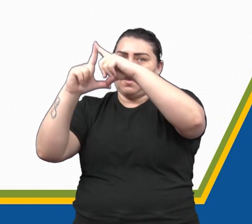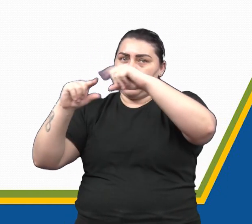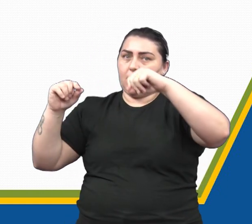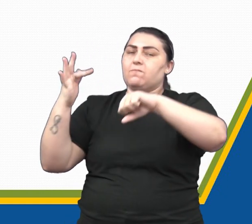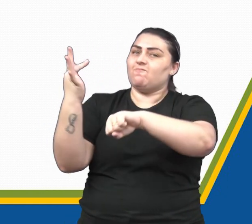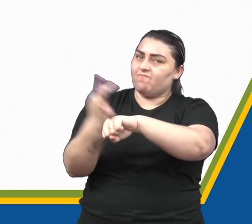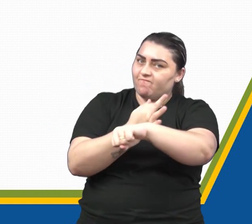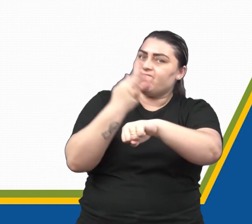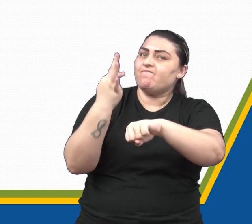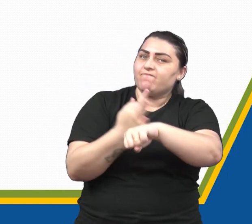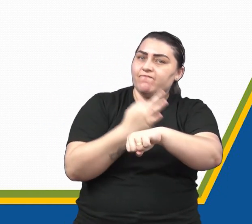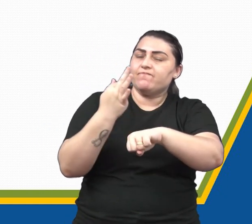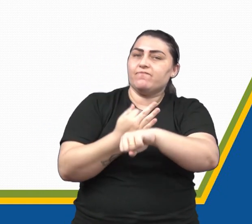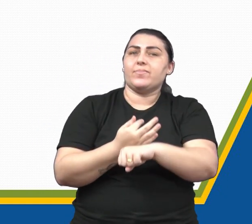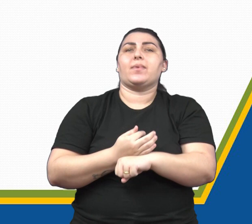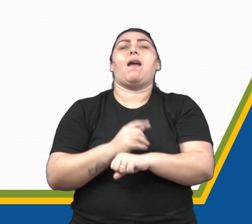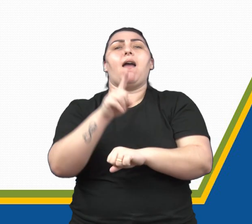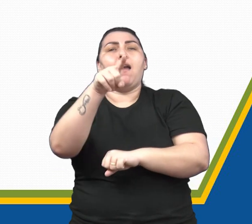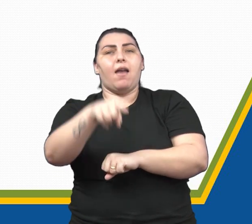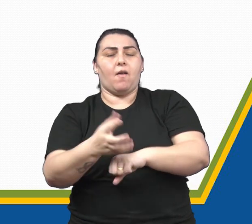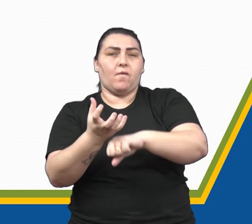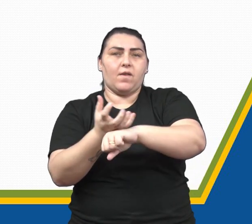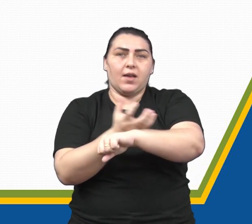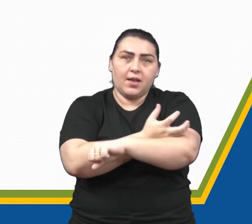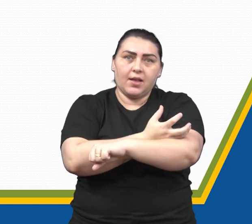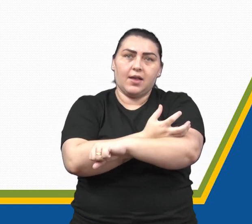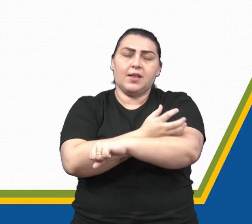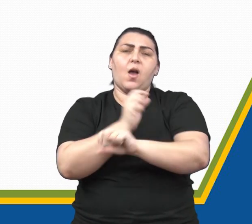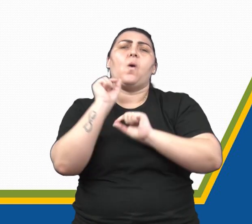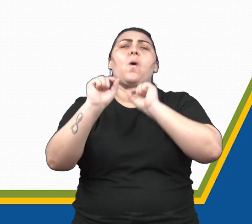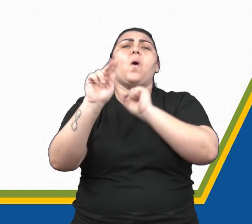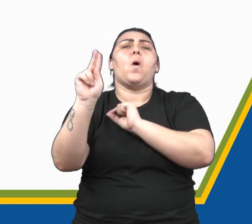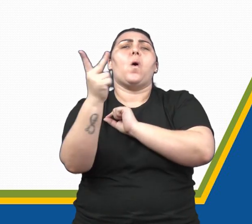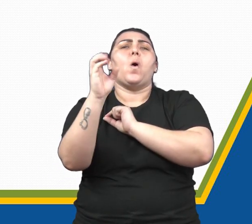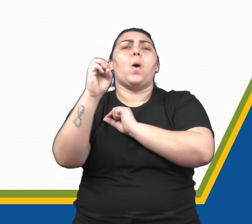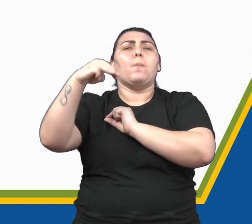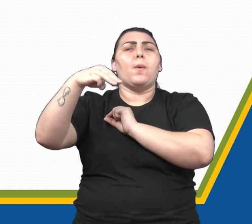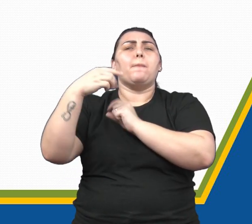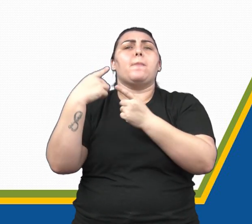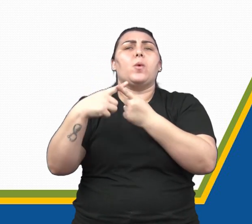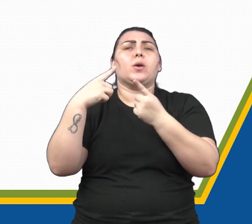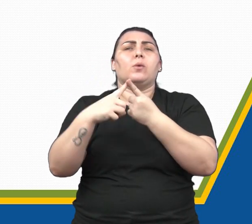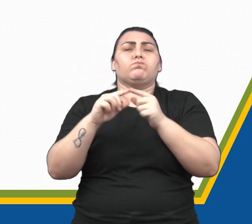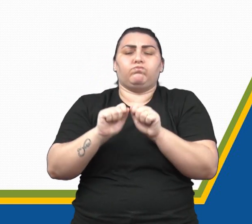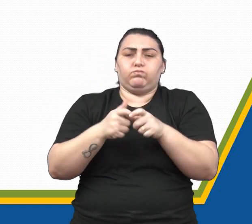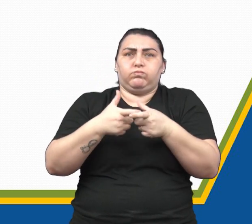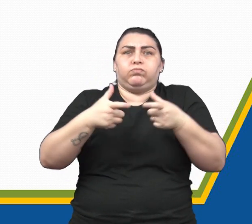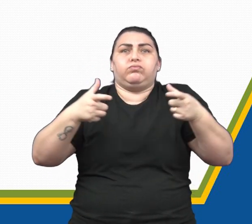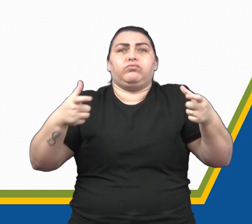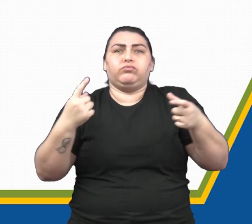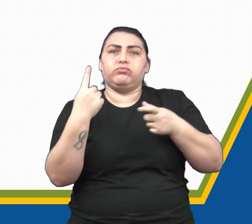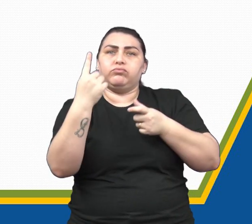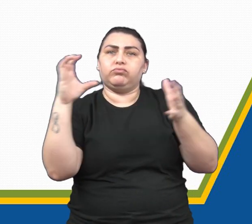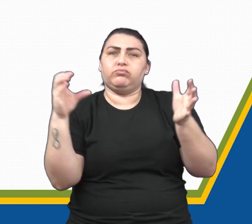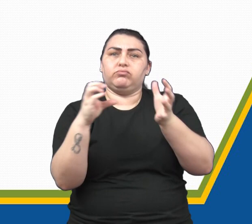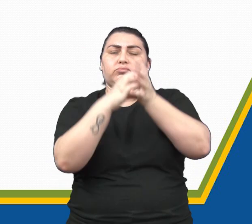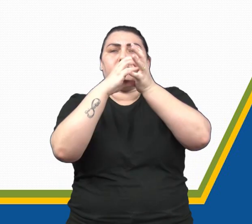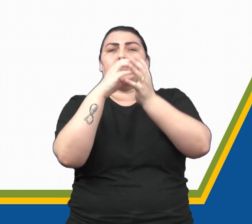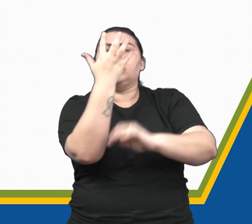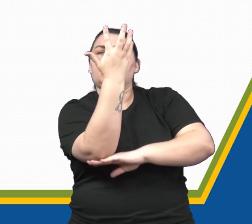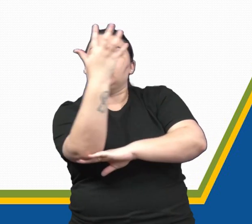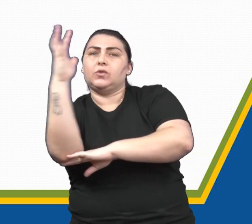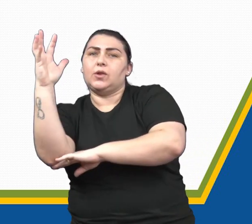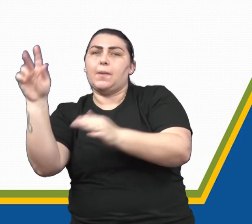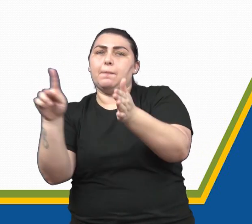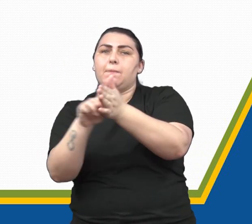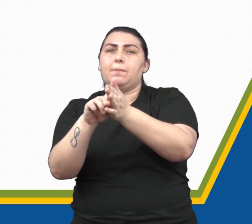aguentam bastante, tá? É uma vegetação homogênea. O que é isso? Grande quantidade de um tipo de floresta, que seria a floresta